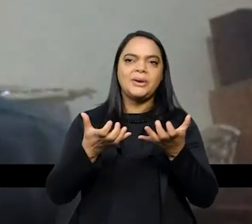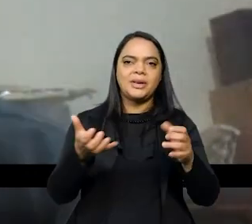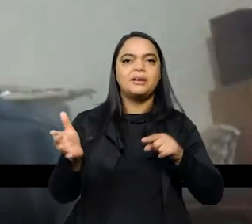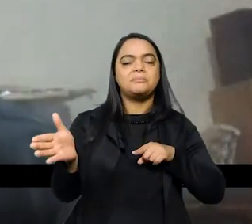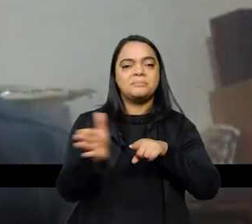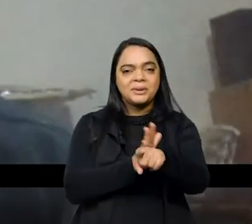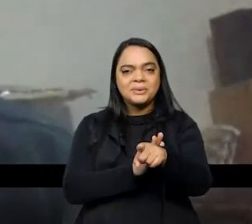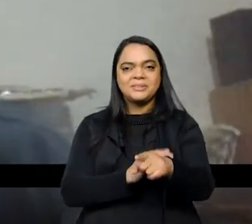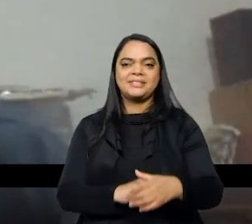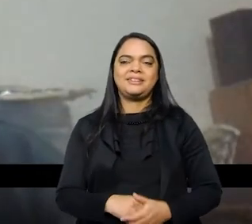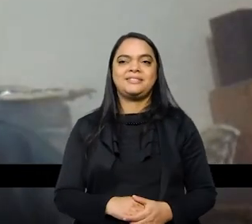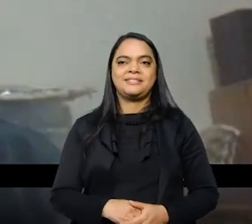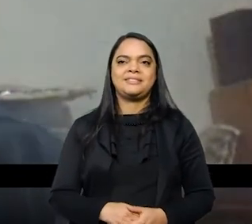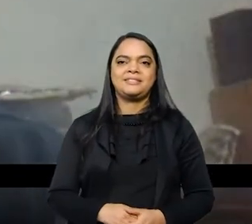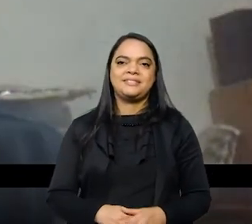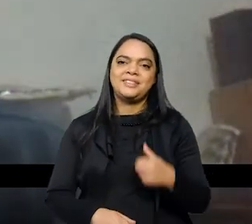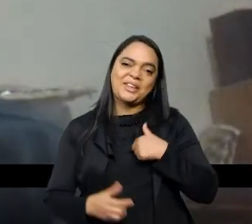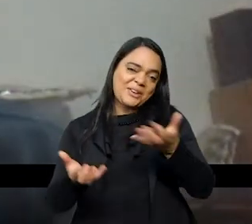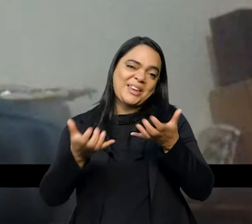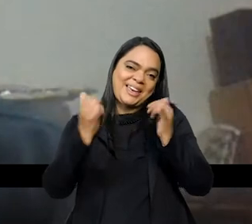me manifestar aqui, porque